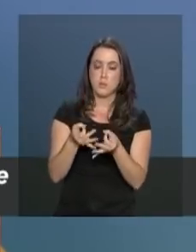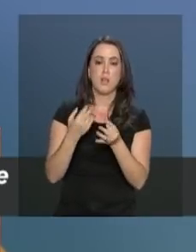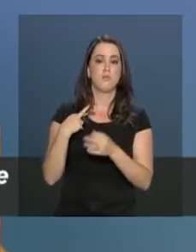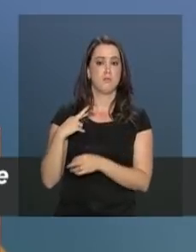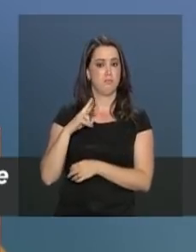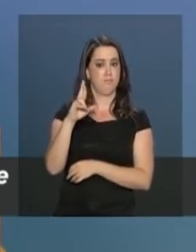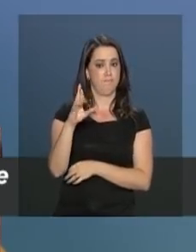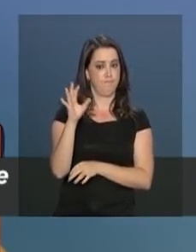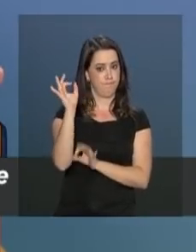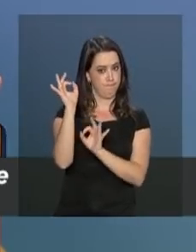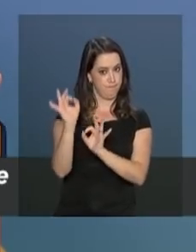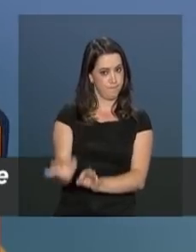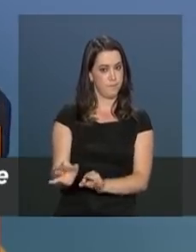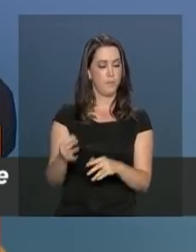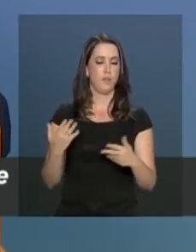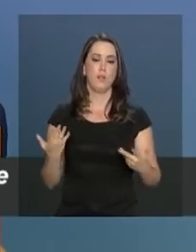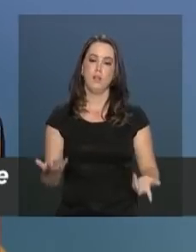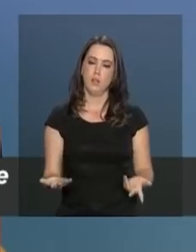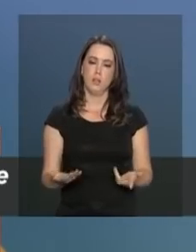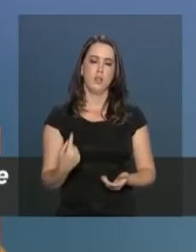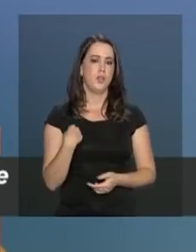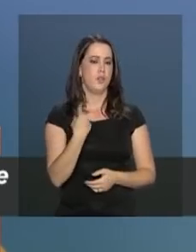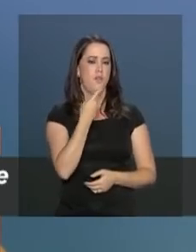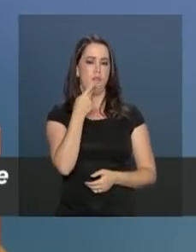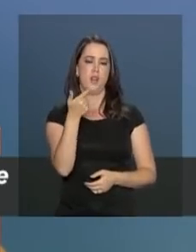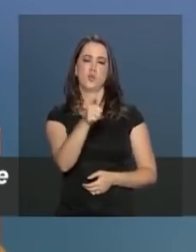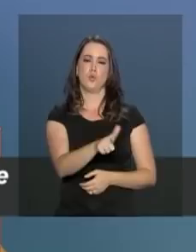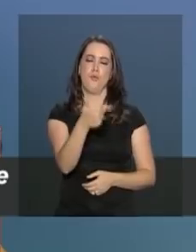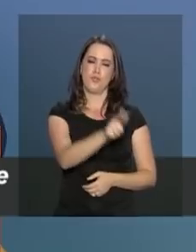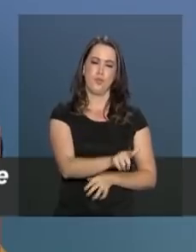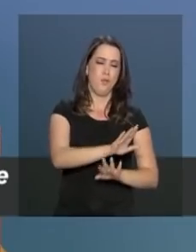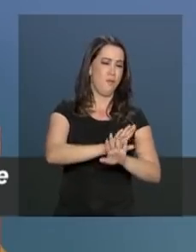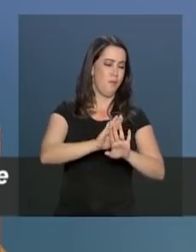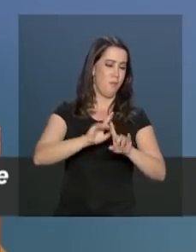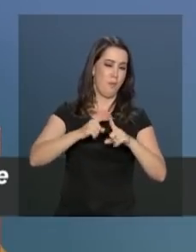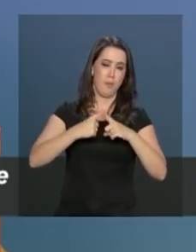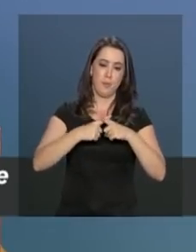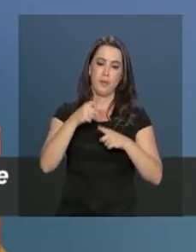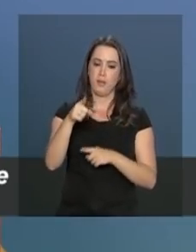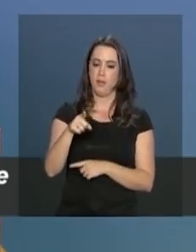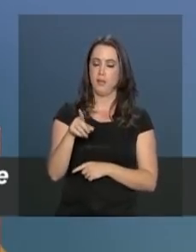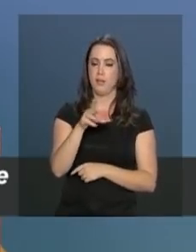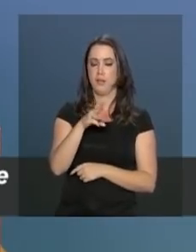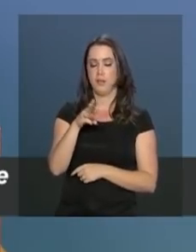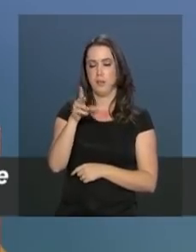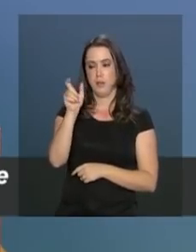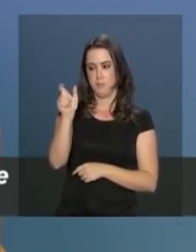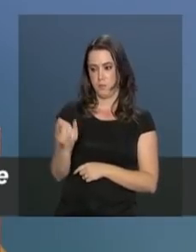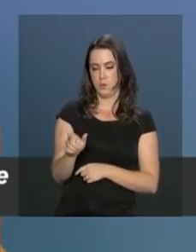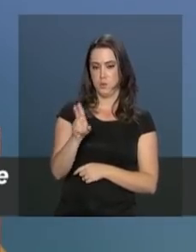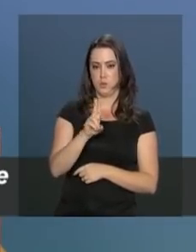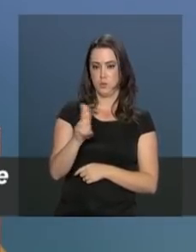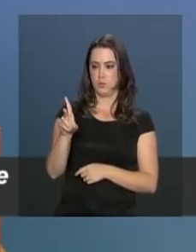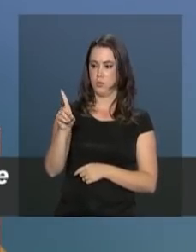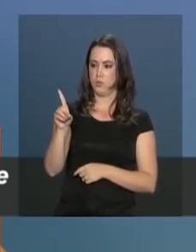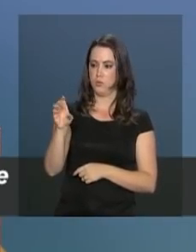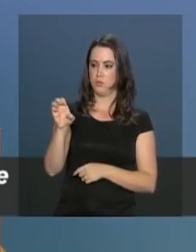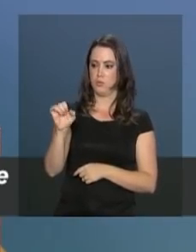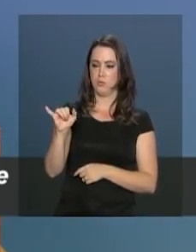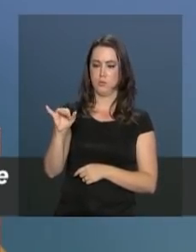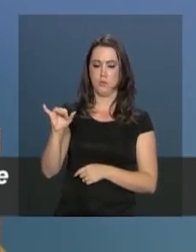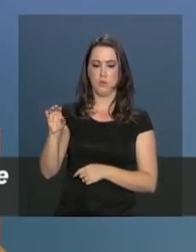responsabilidade aliás não ser repetitivo aqui porque o dest odone a doutora solange